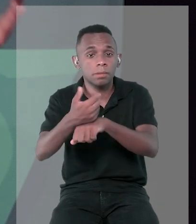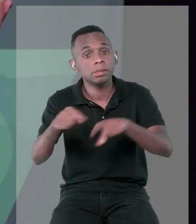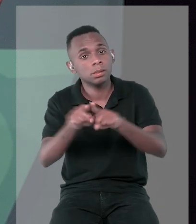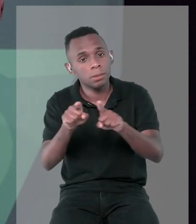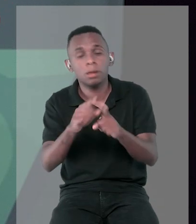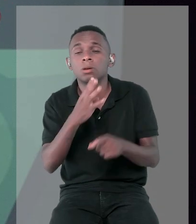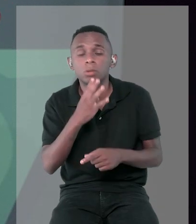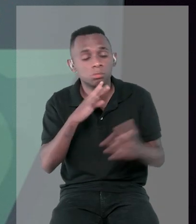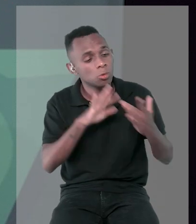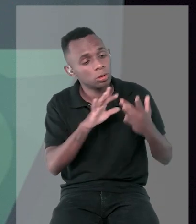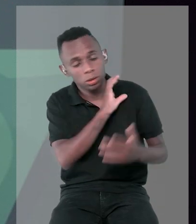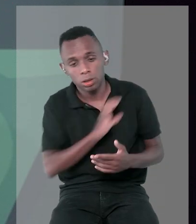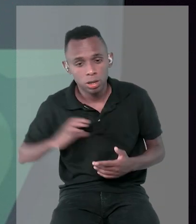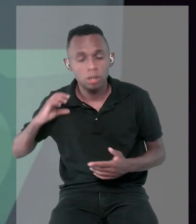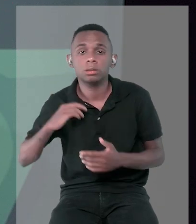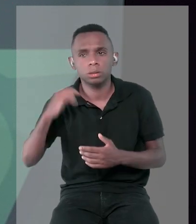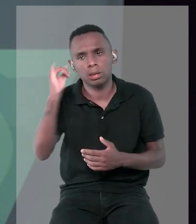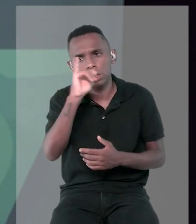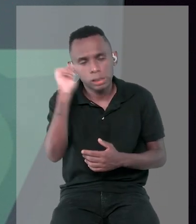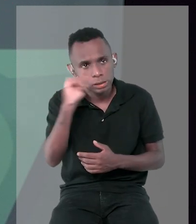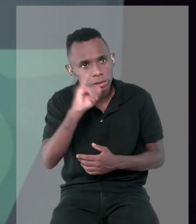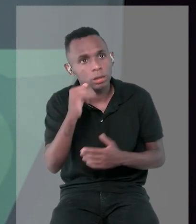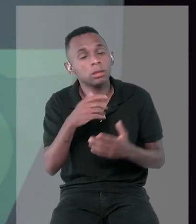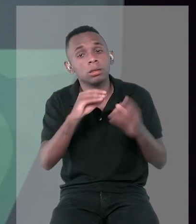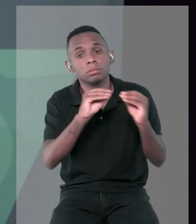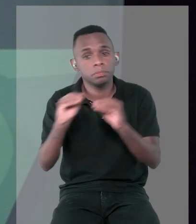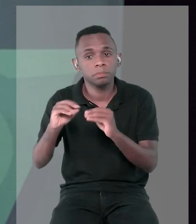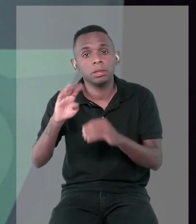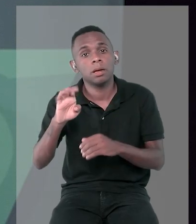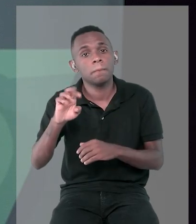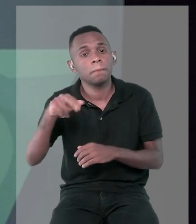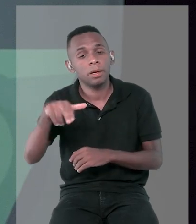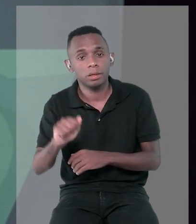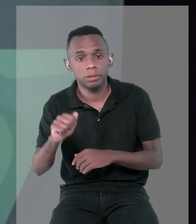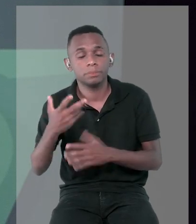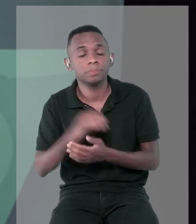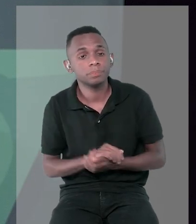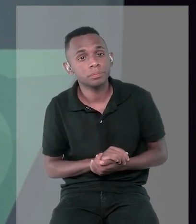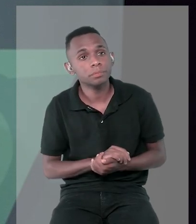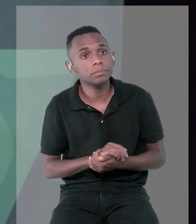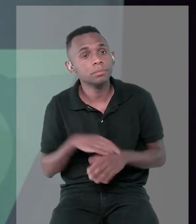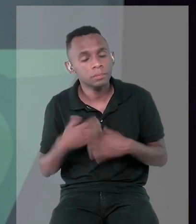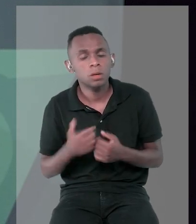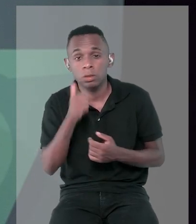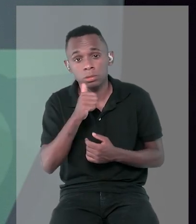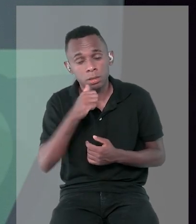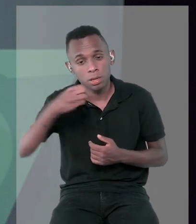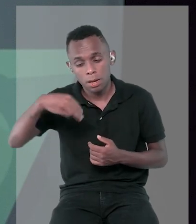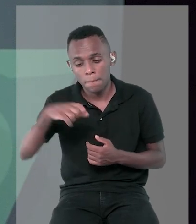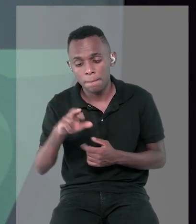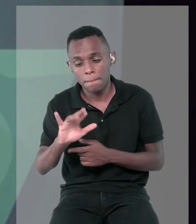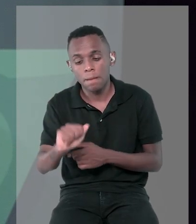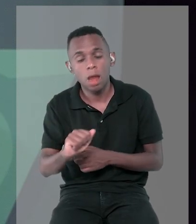conheceu a Clarice em Berna, porque de Nápoles a Clarice foi morar em Berna. E essa Maria